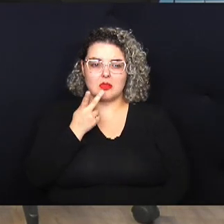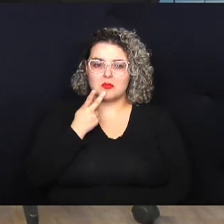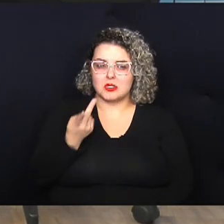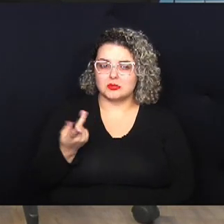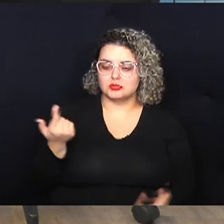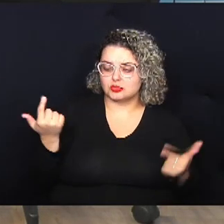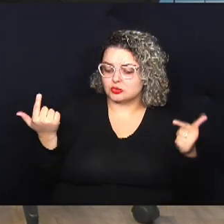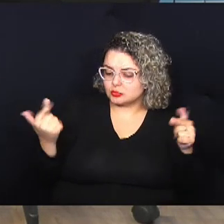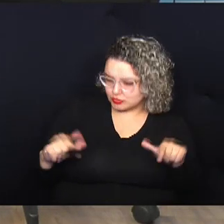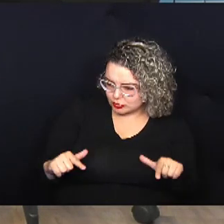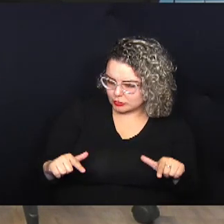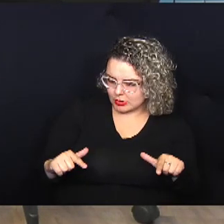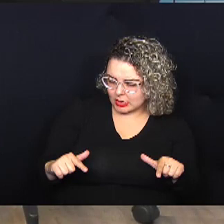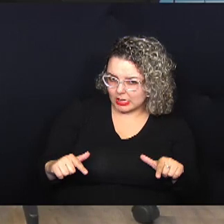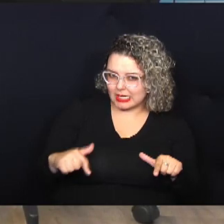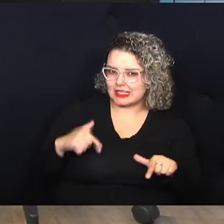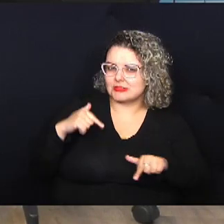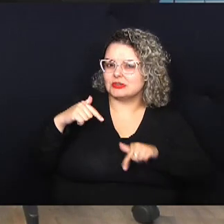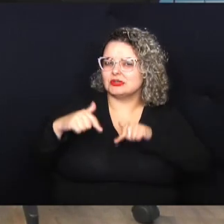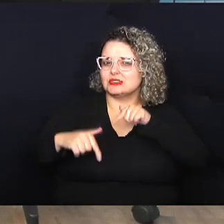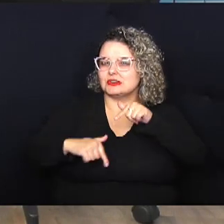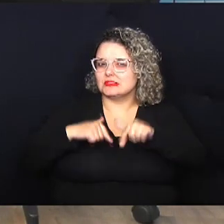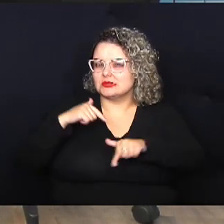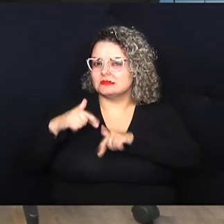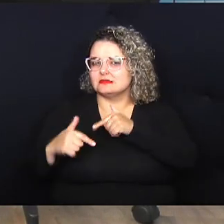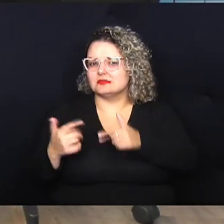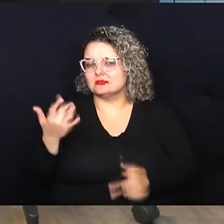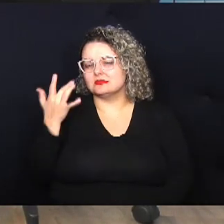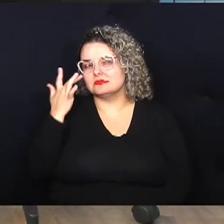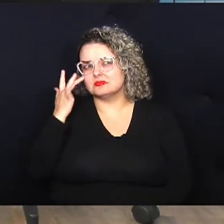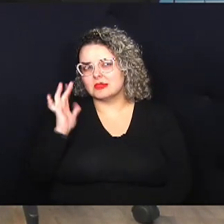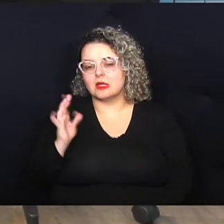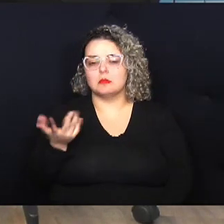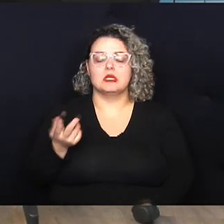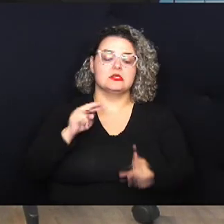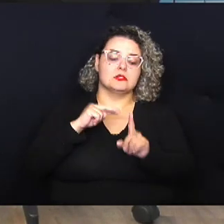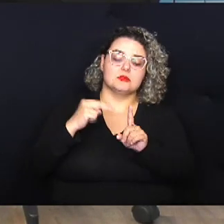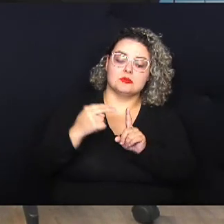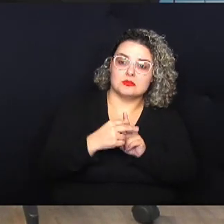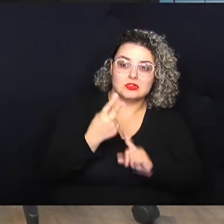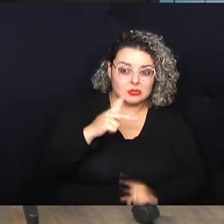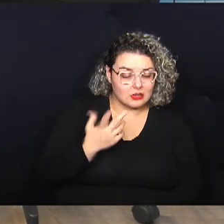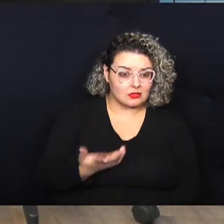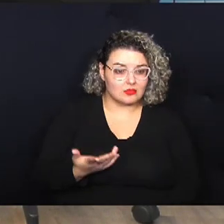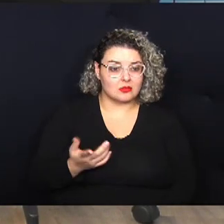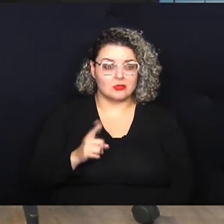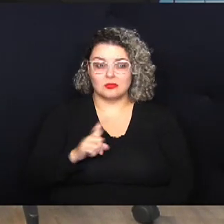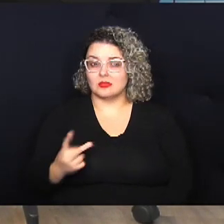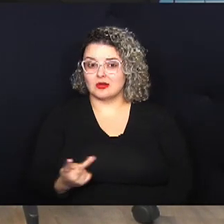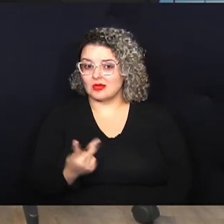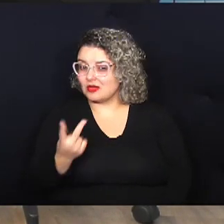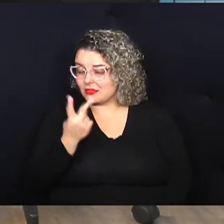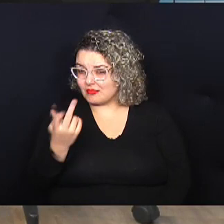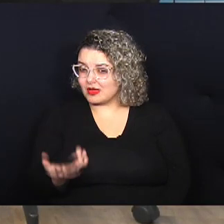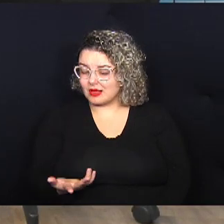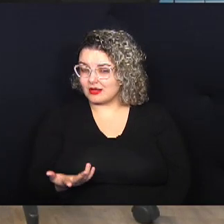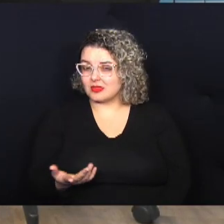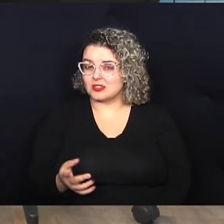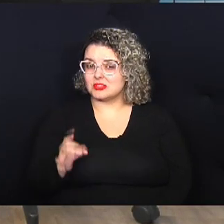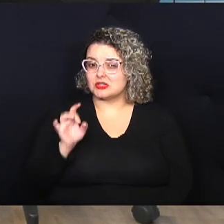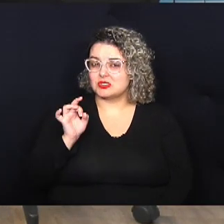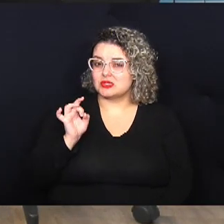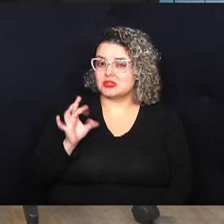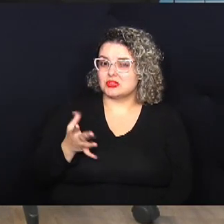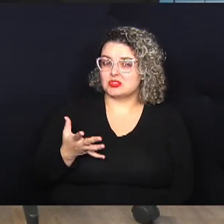ambiente de trabalho, né? No seu ponto de vista, é correto afirmar que hoje não somos mais valorizados somente assim